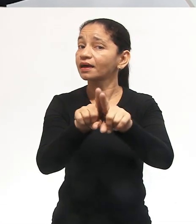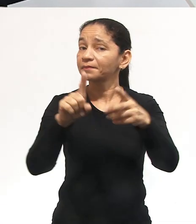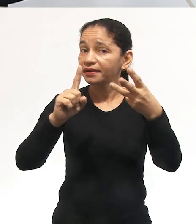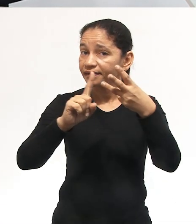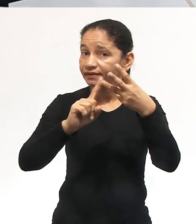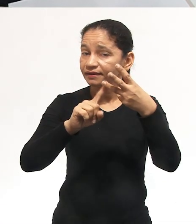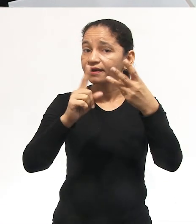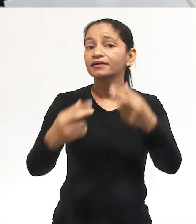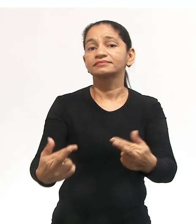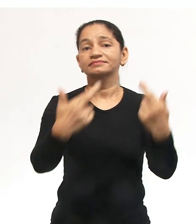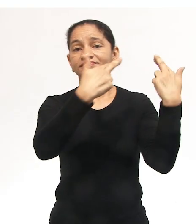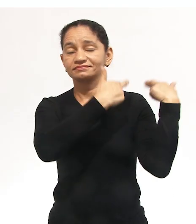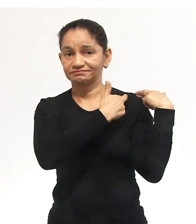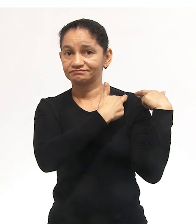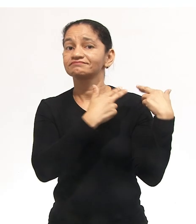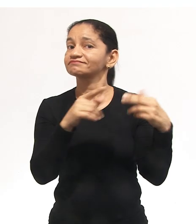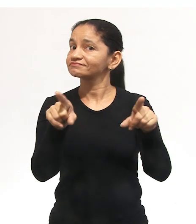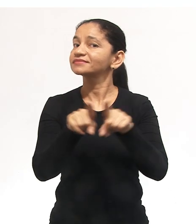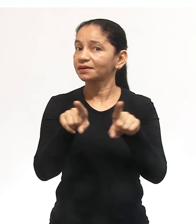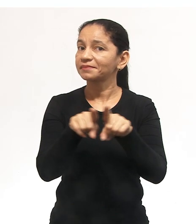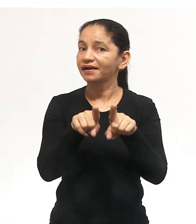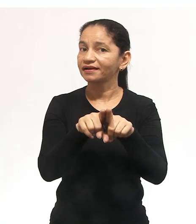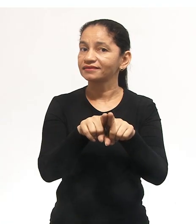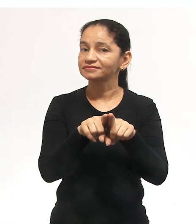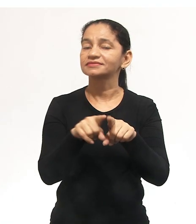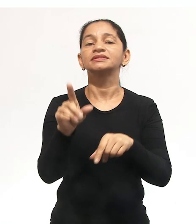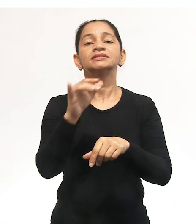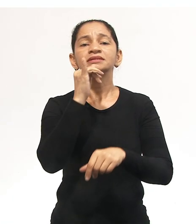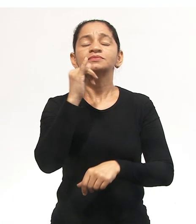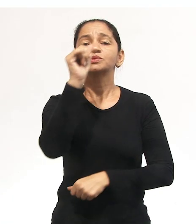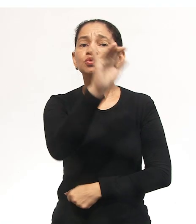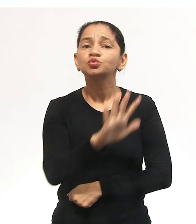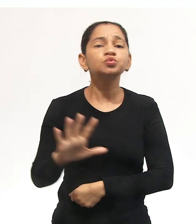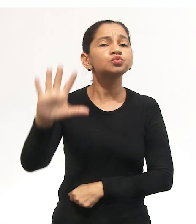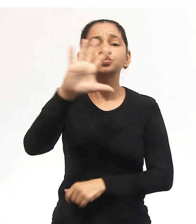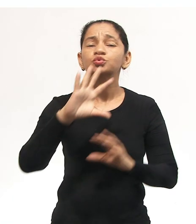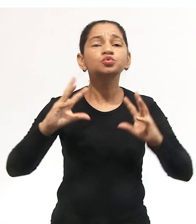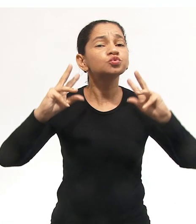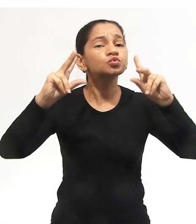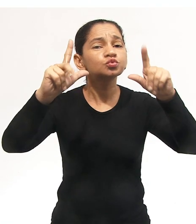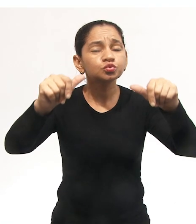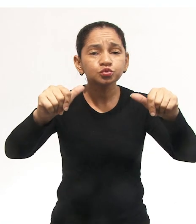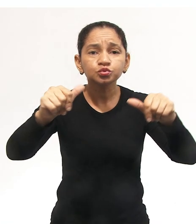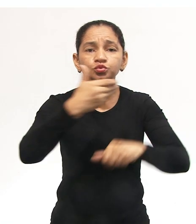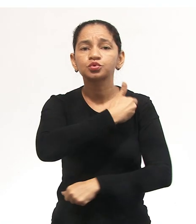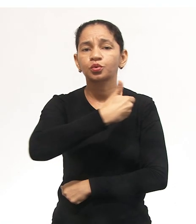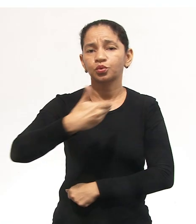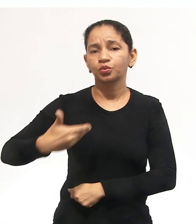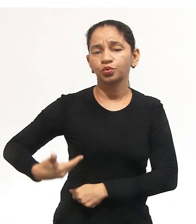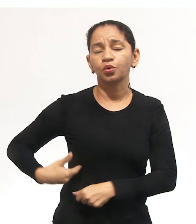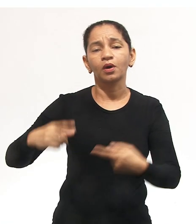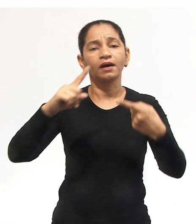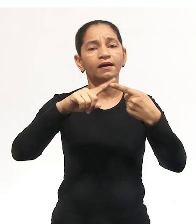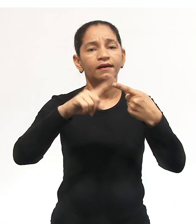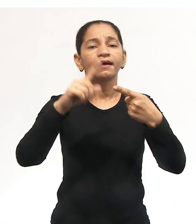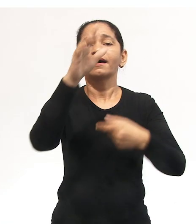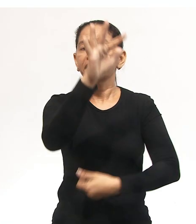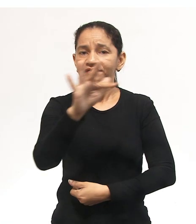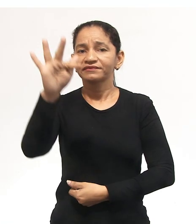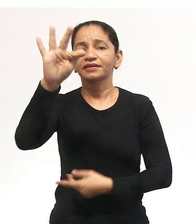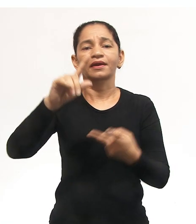responsabilização, aplicável para todos os entes federativos, ou seja, a União, o Estado